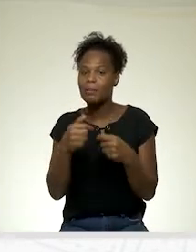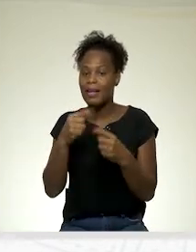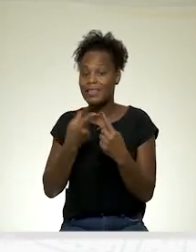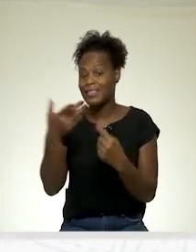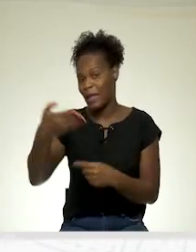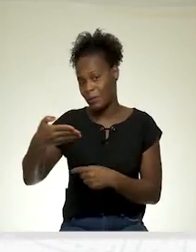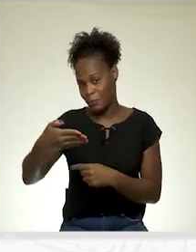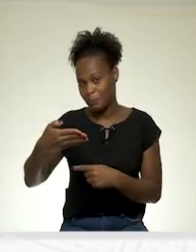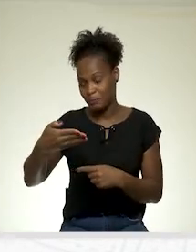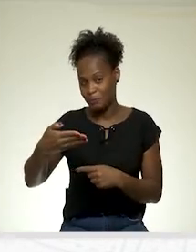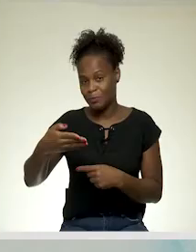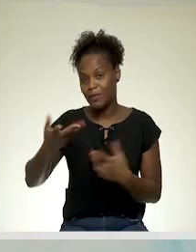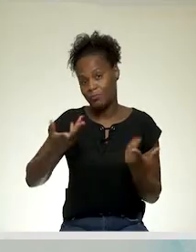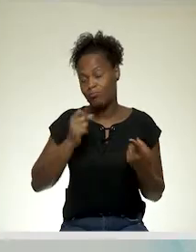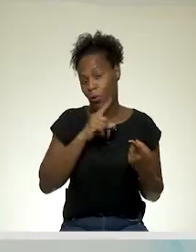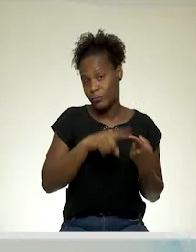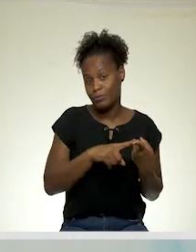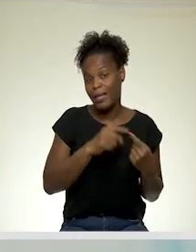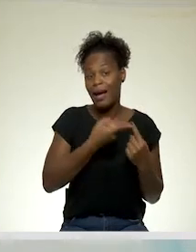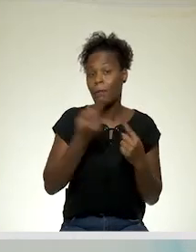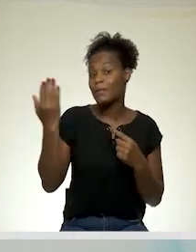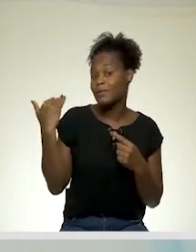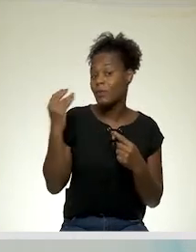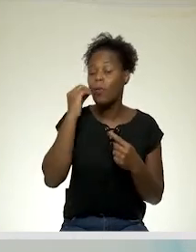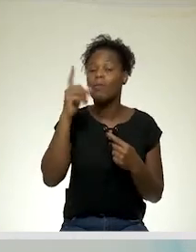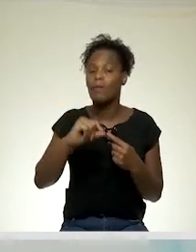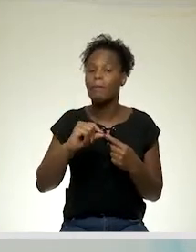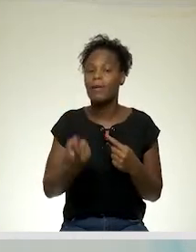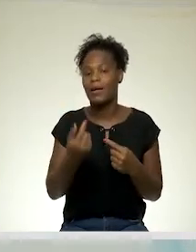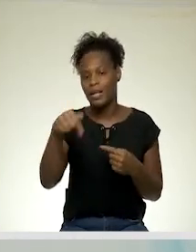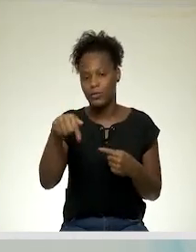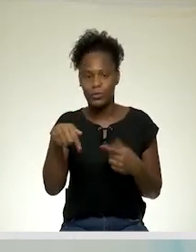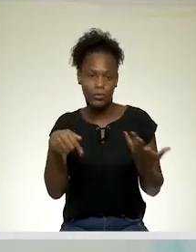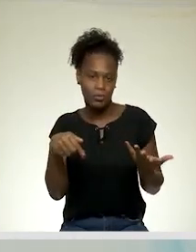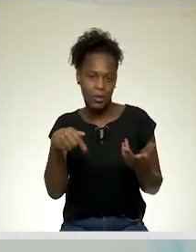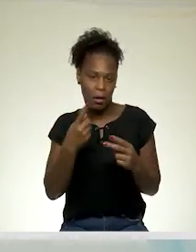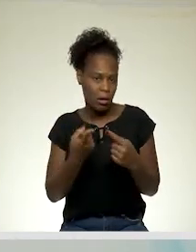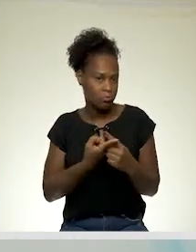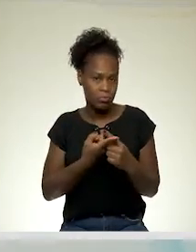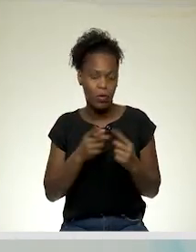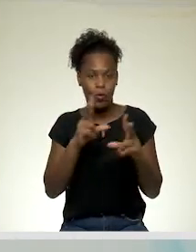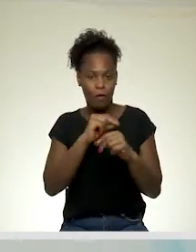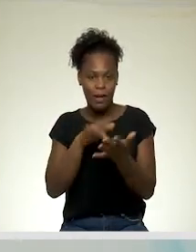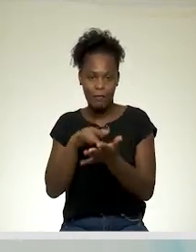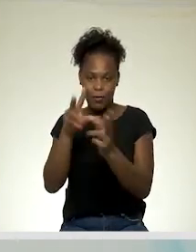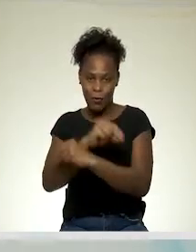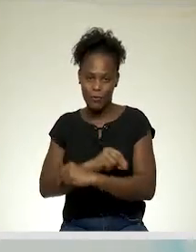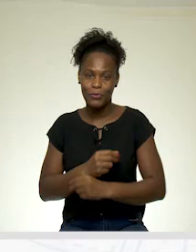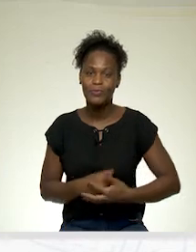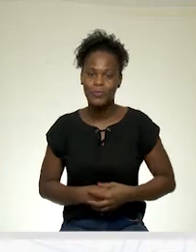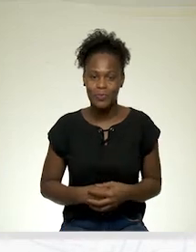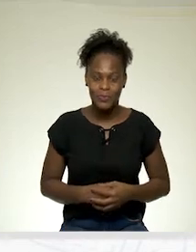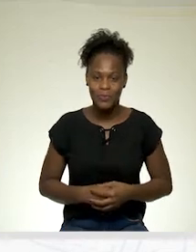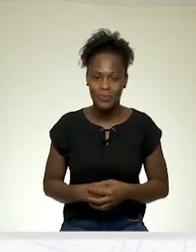ano, tanto de ano anterior como também para esse ano o novo livro.